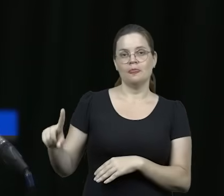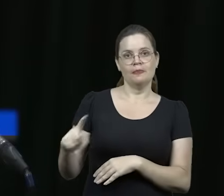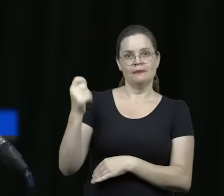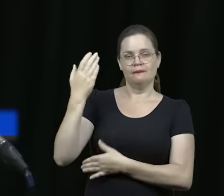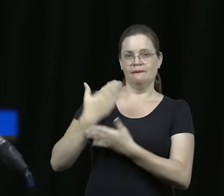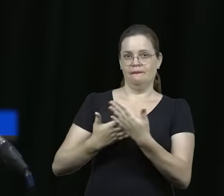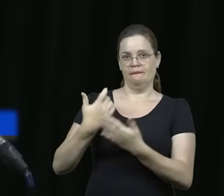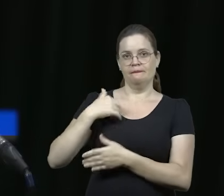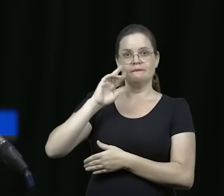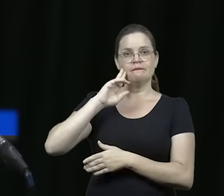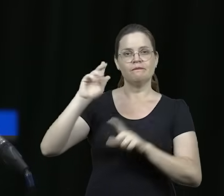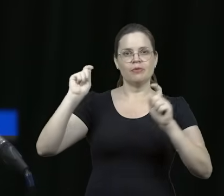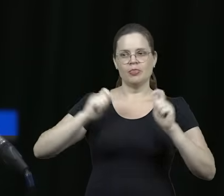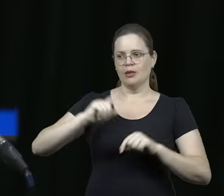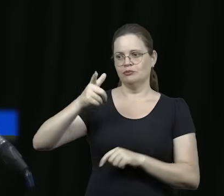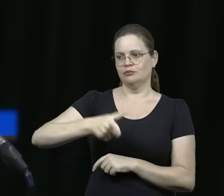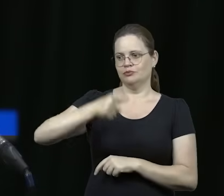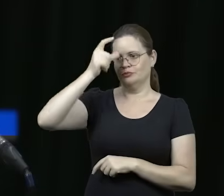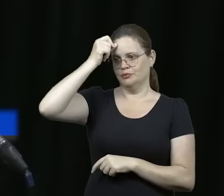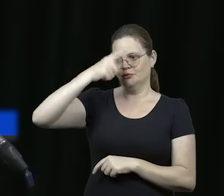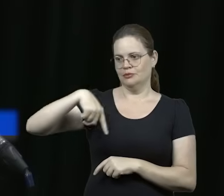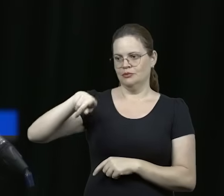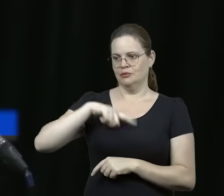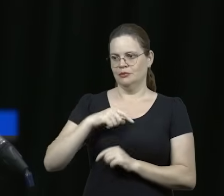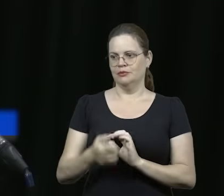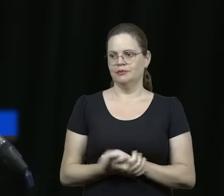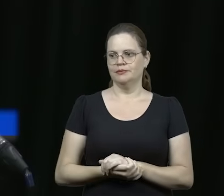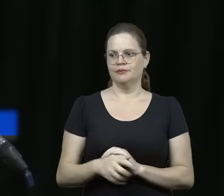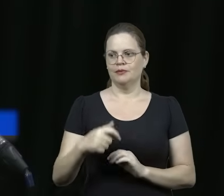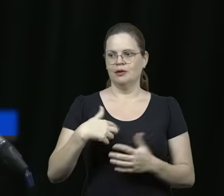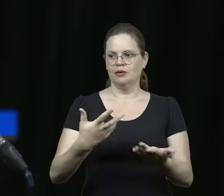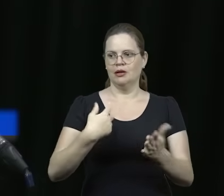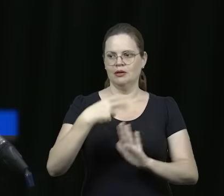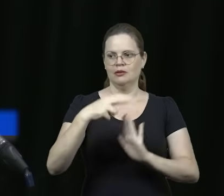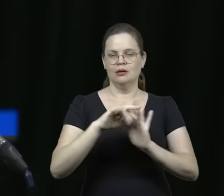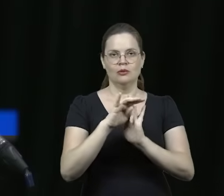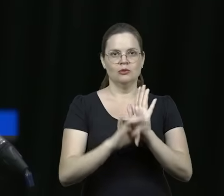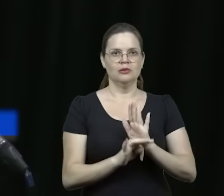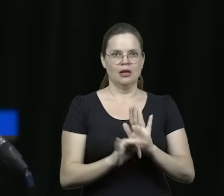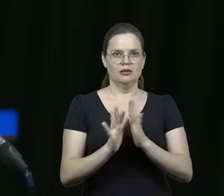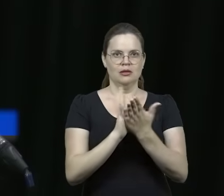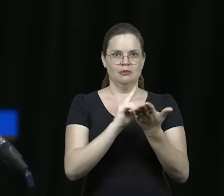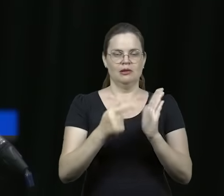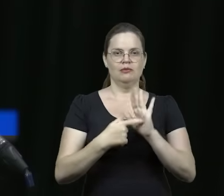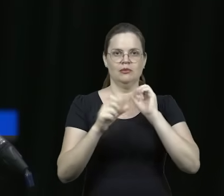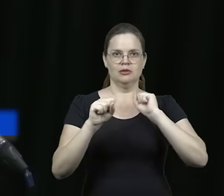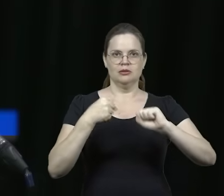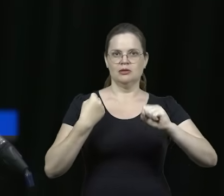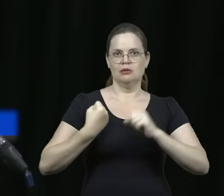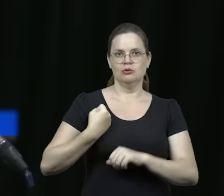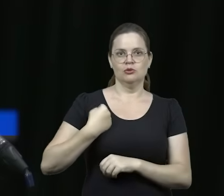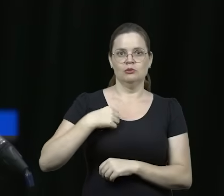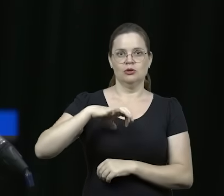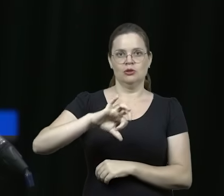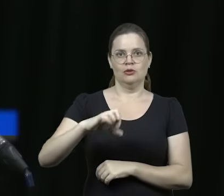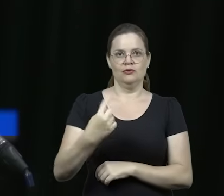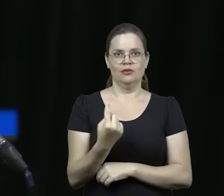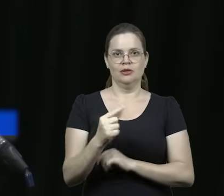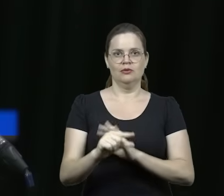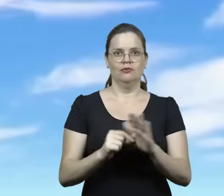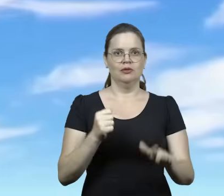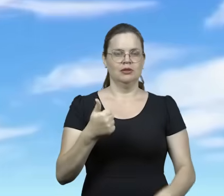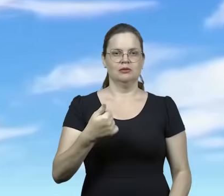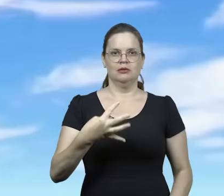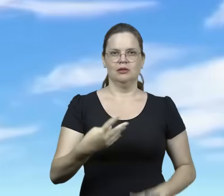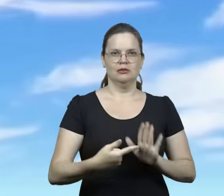Senhor vai nos fazer descansar. Eu gostaria de ler um texto da palavra de Deus aqui no Salmo 91, no verso 14, que diz